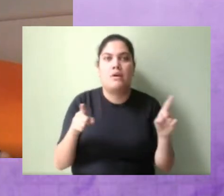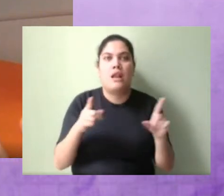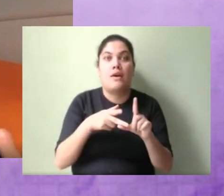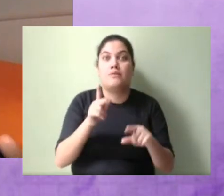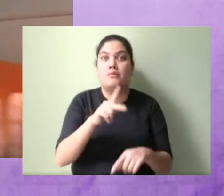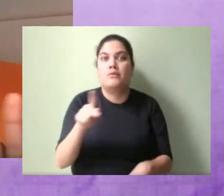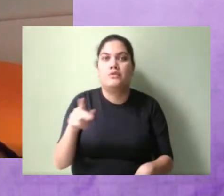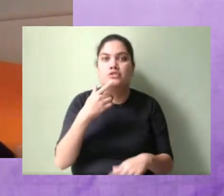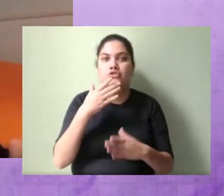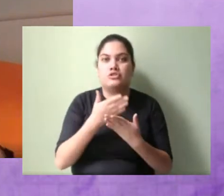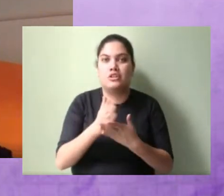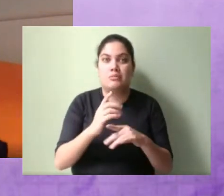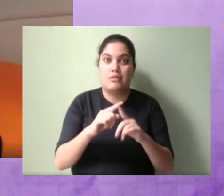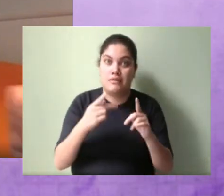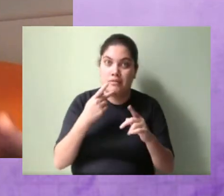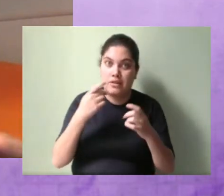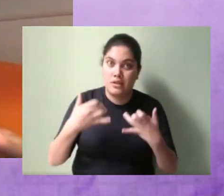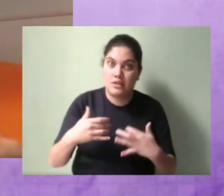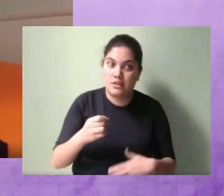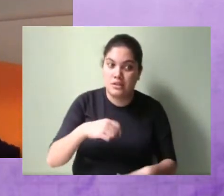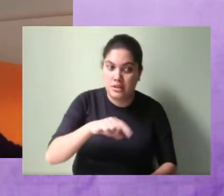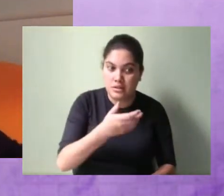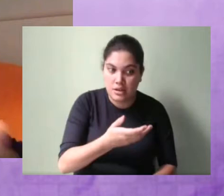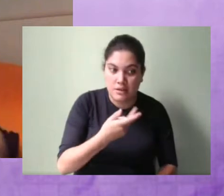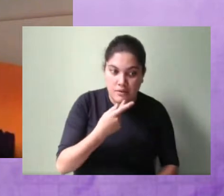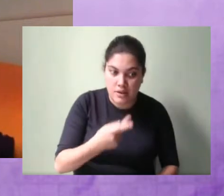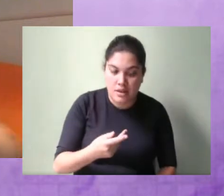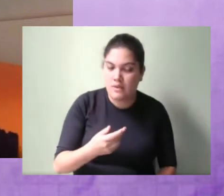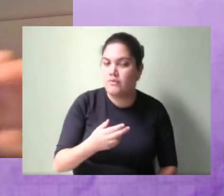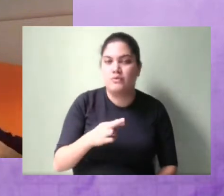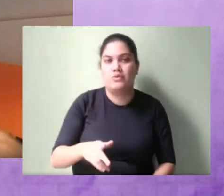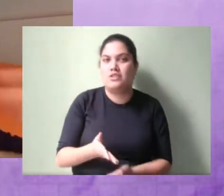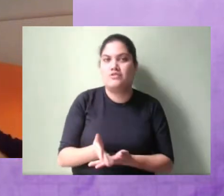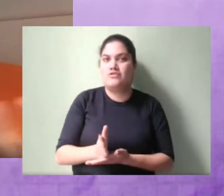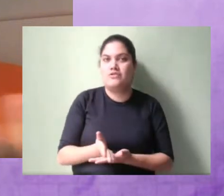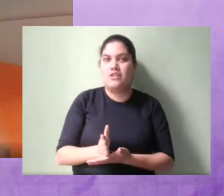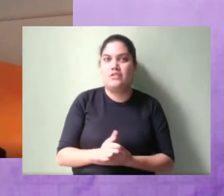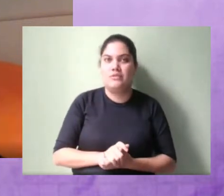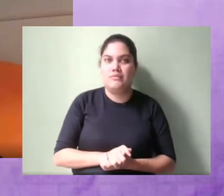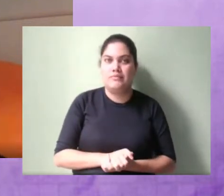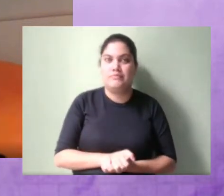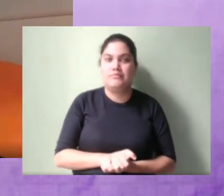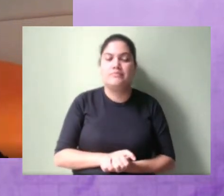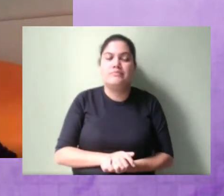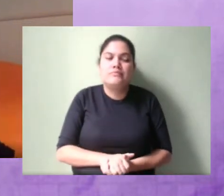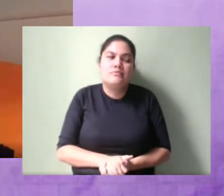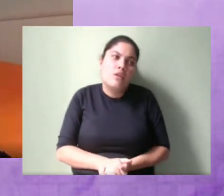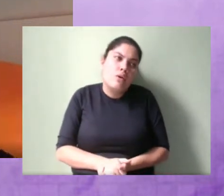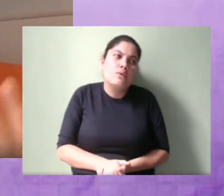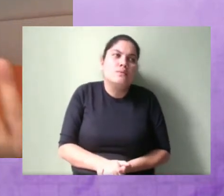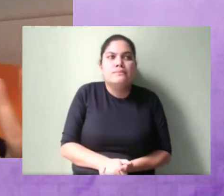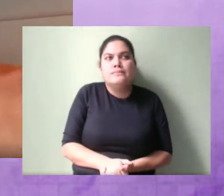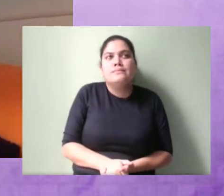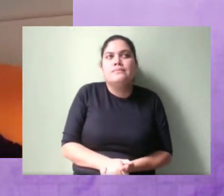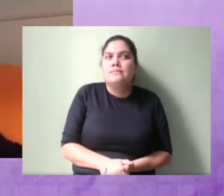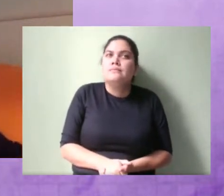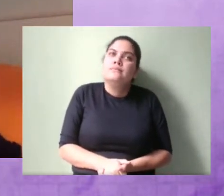com 37 anos, não sou mais tão nova, assim, tô mais ou menos. Mas ainda assim, você vê... Olha aí, né? A Micaela,